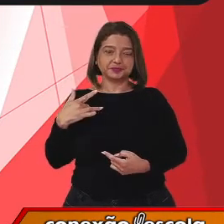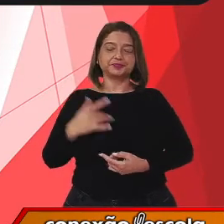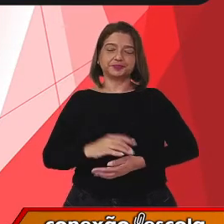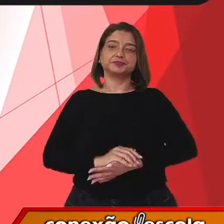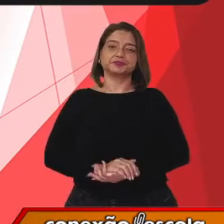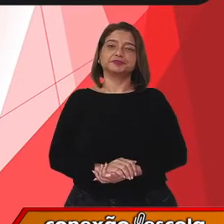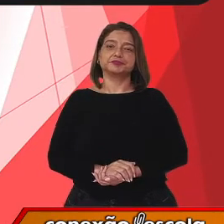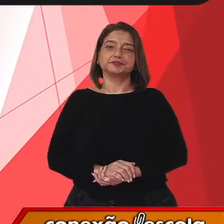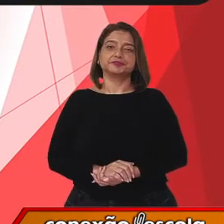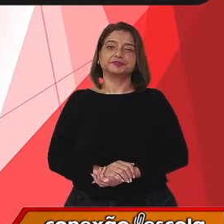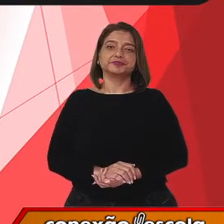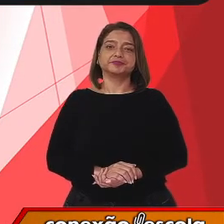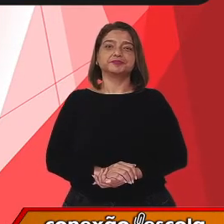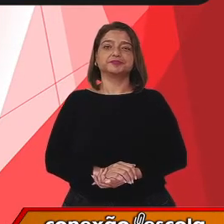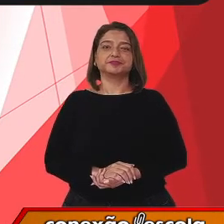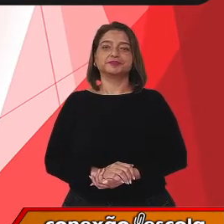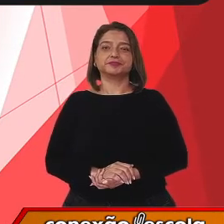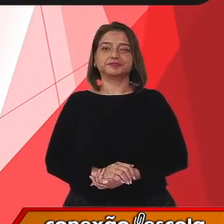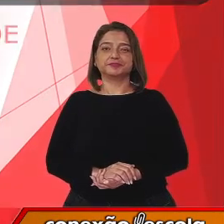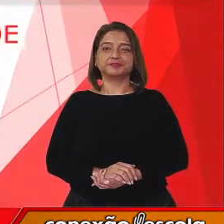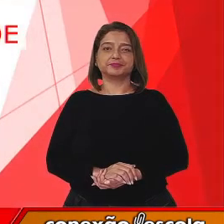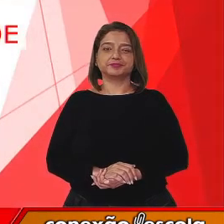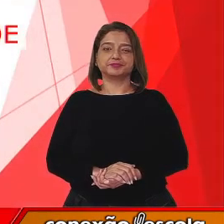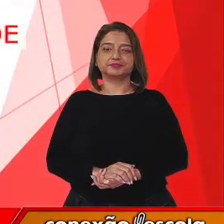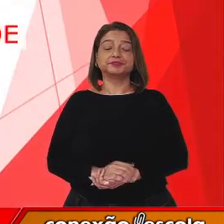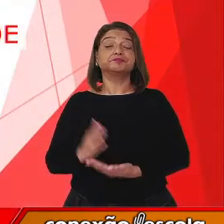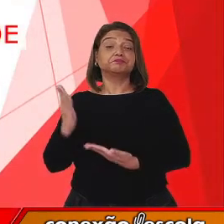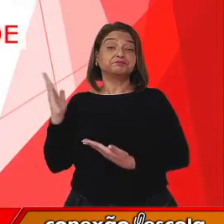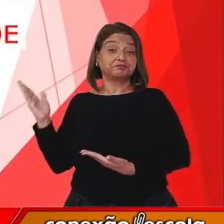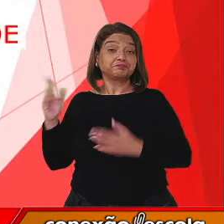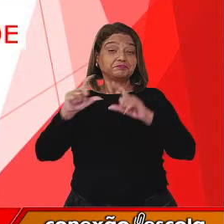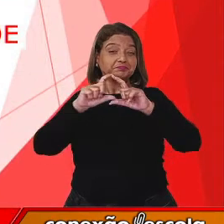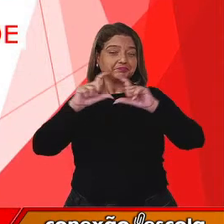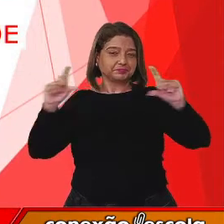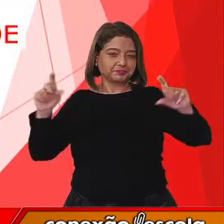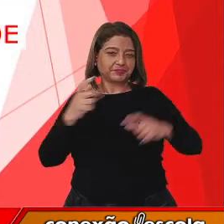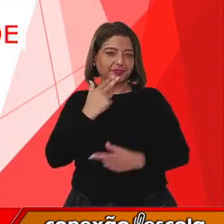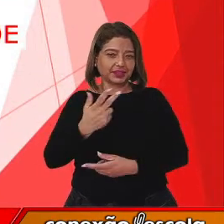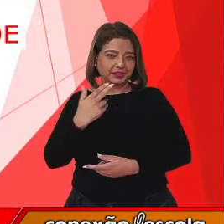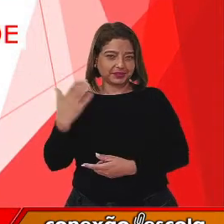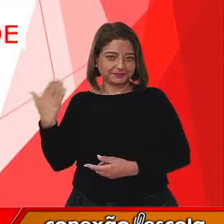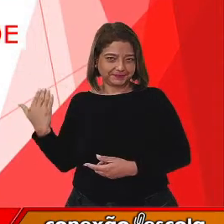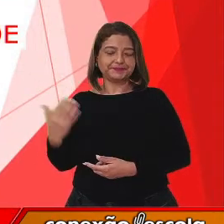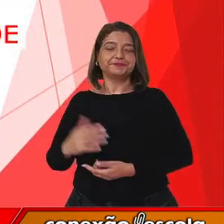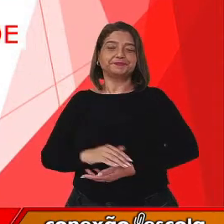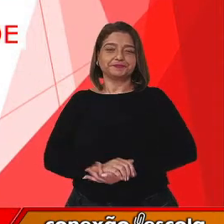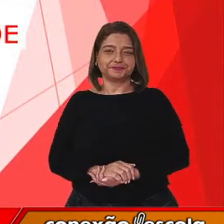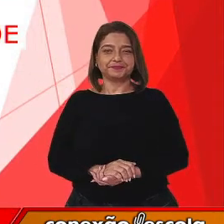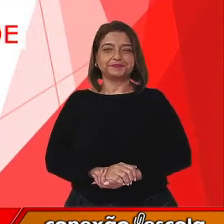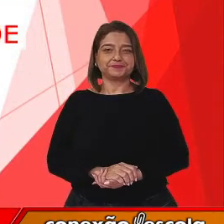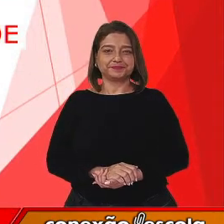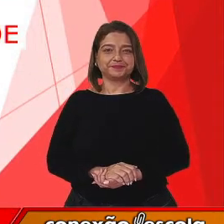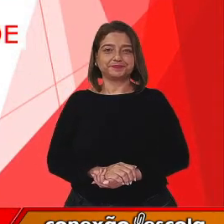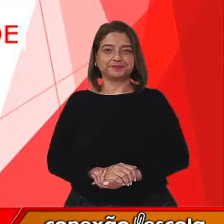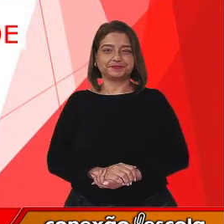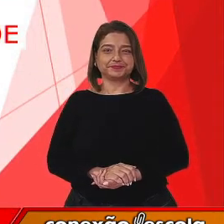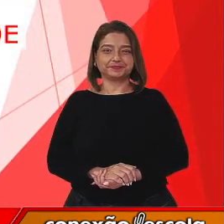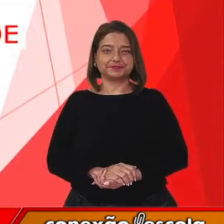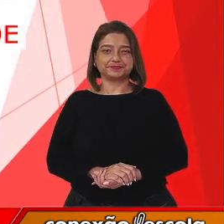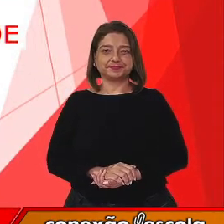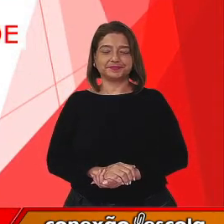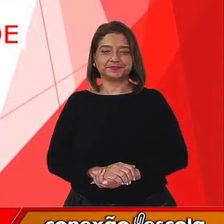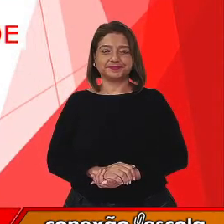nossa vida, tá bom? As you get older, it becomes more important to take responsibility for